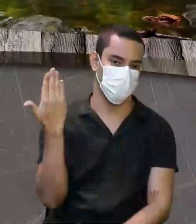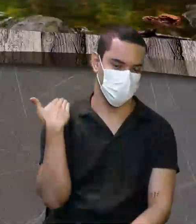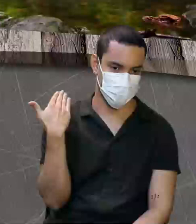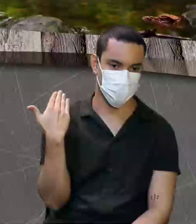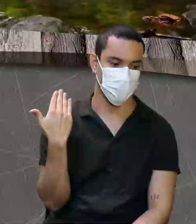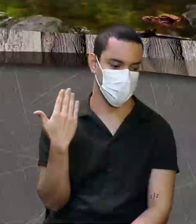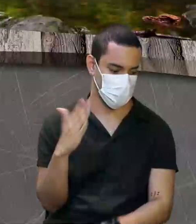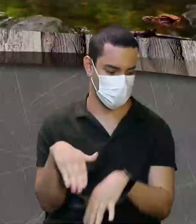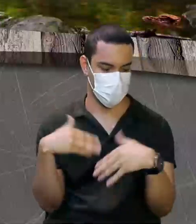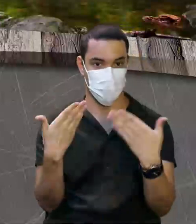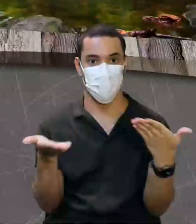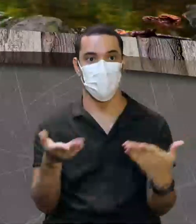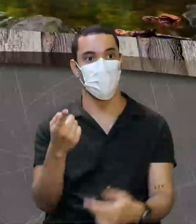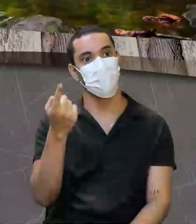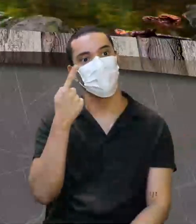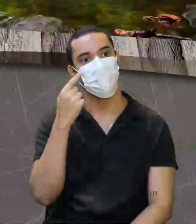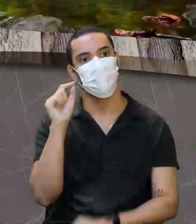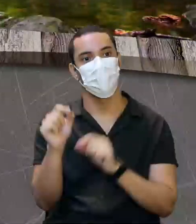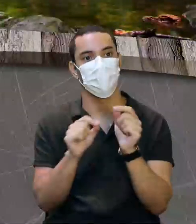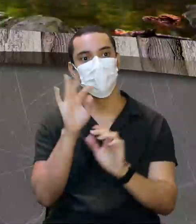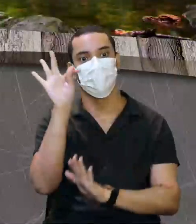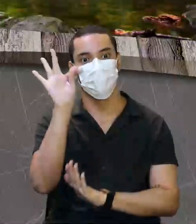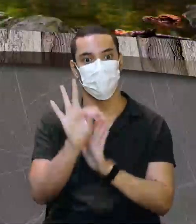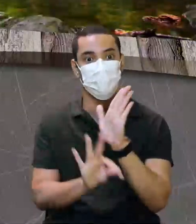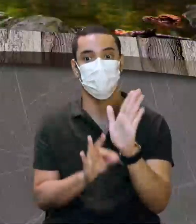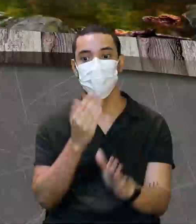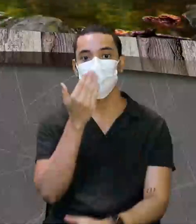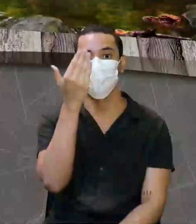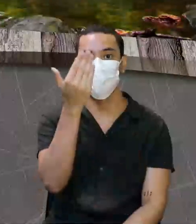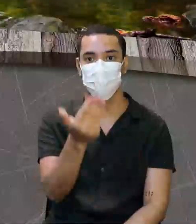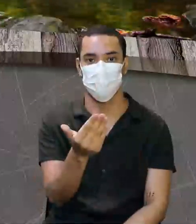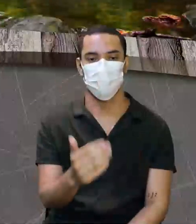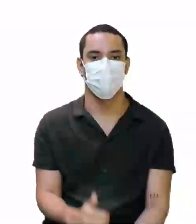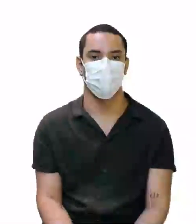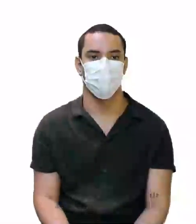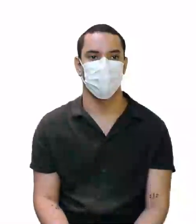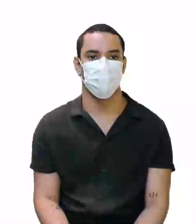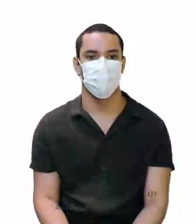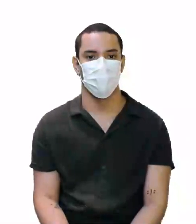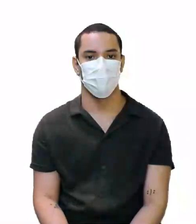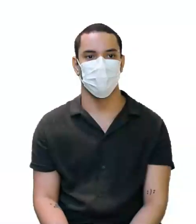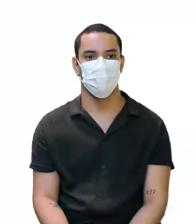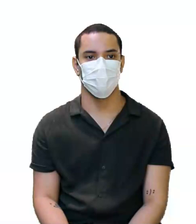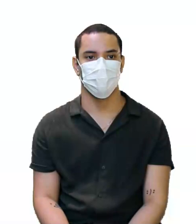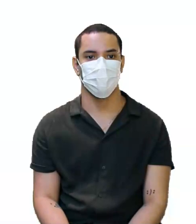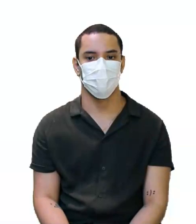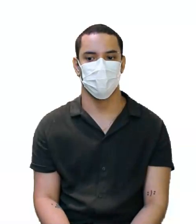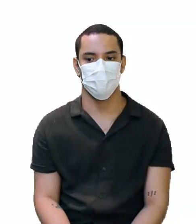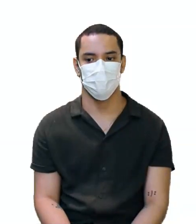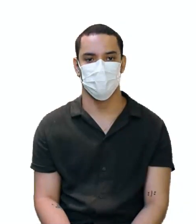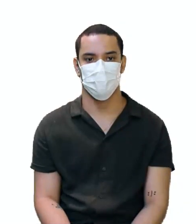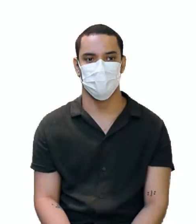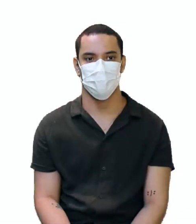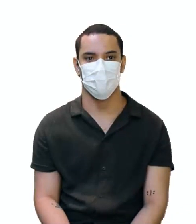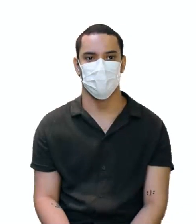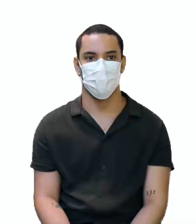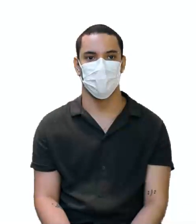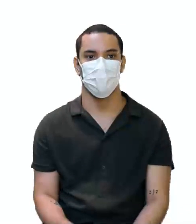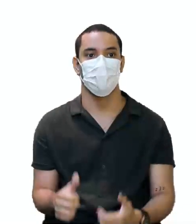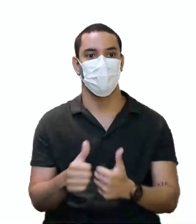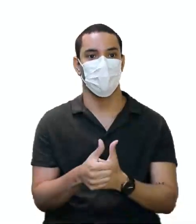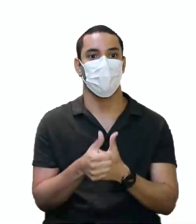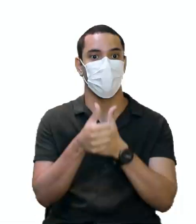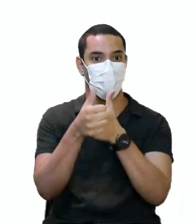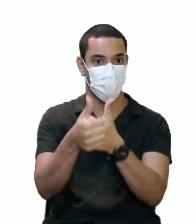bom? Agora vamos ver o que o texto, presta bem atenção no que o texto quer. Vamos lá? Olha ali.